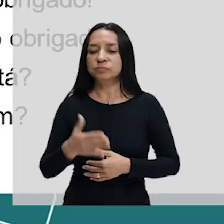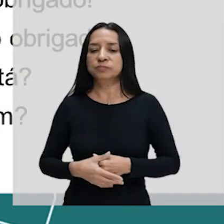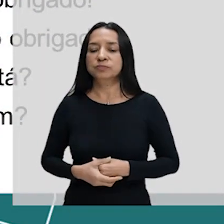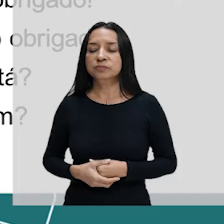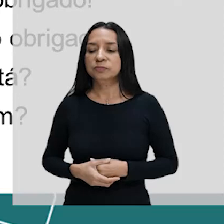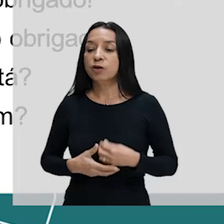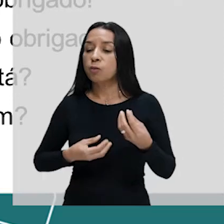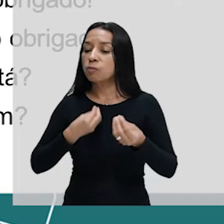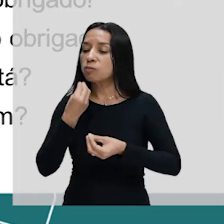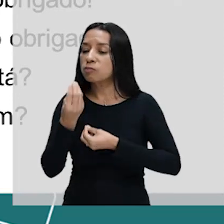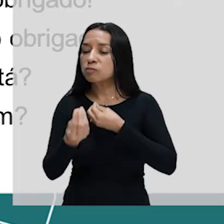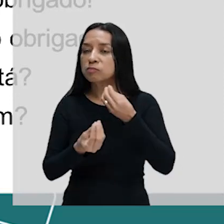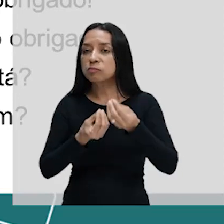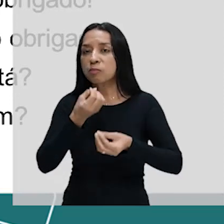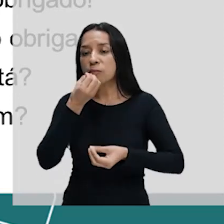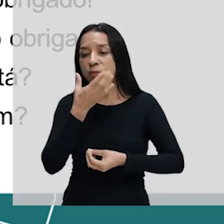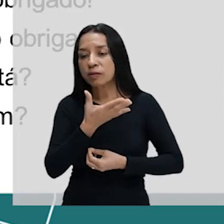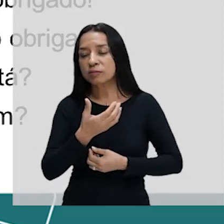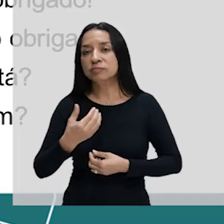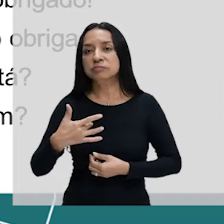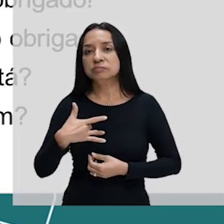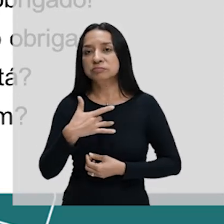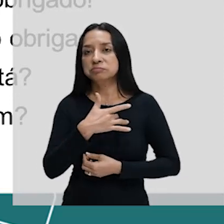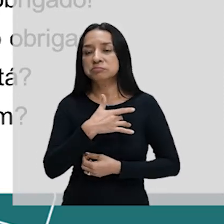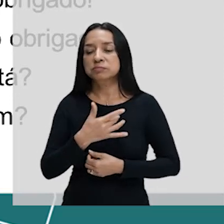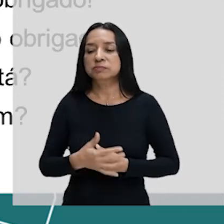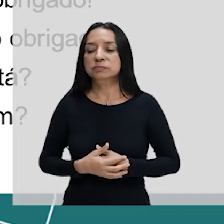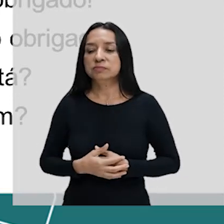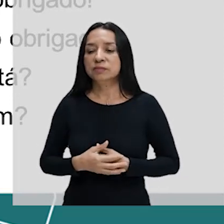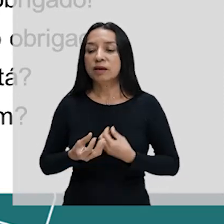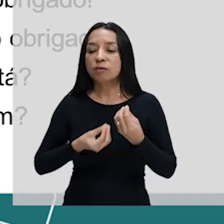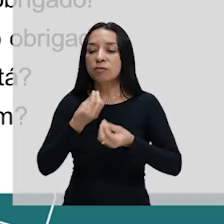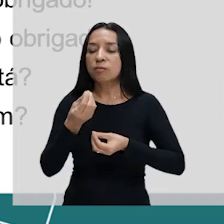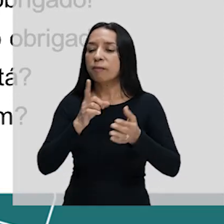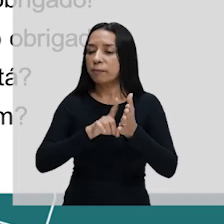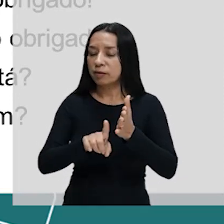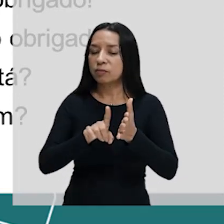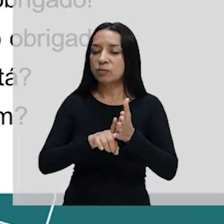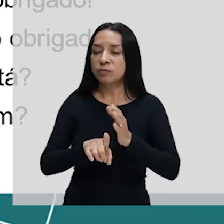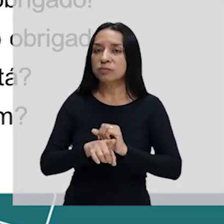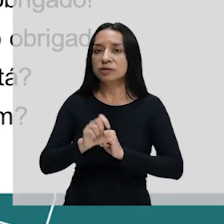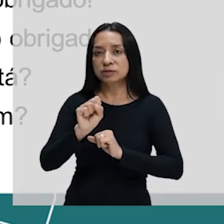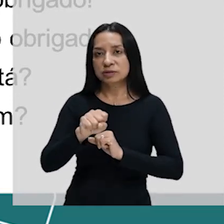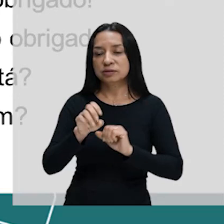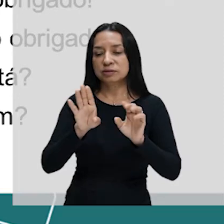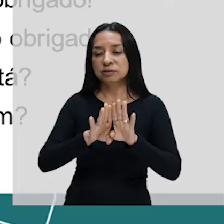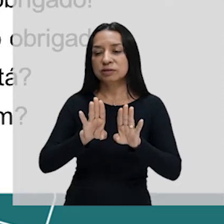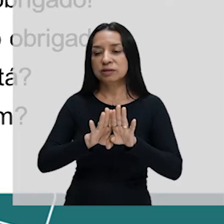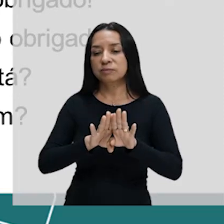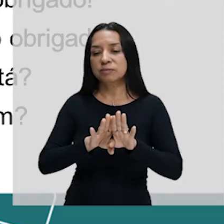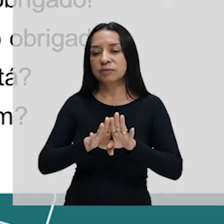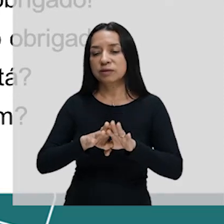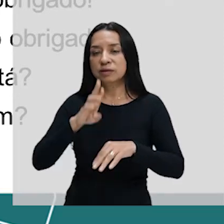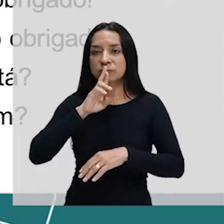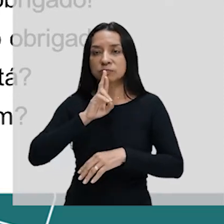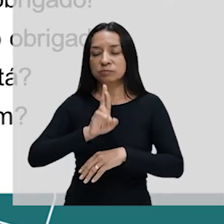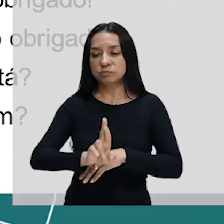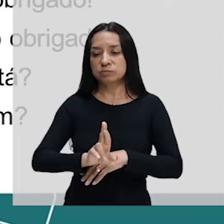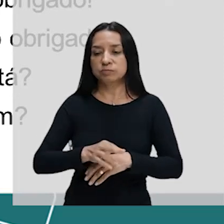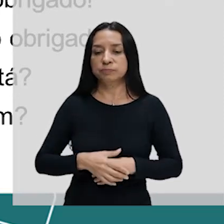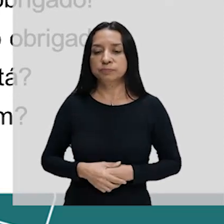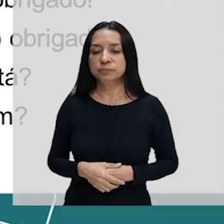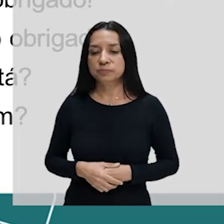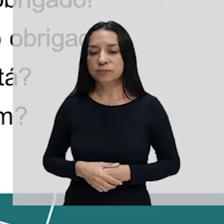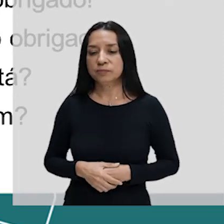estás? Como está? É uma forma de pergunta, professora, mas também é uma forma de resposta, tá